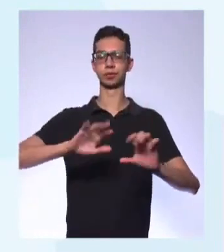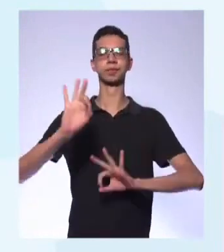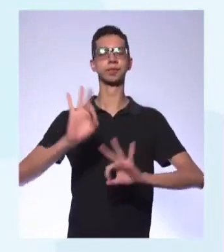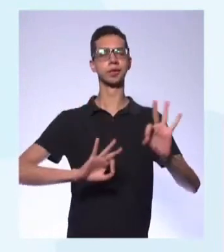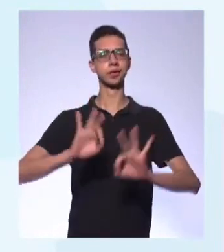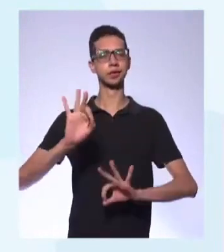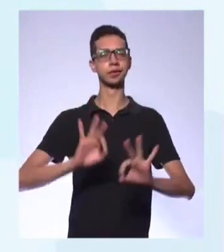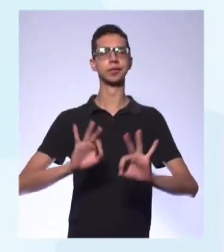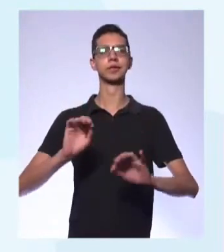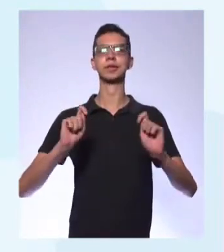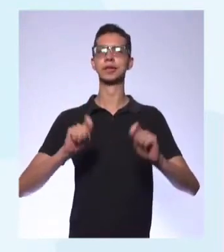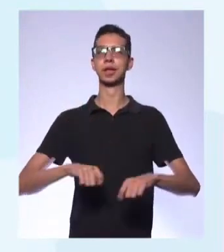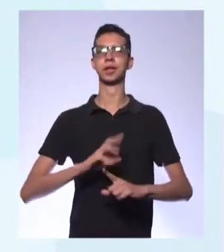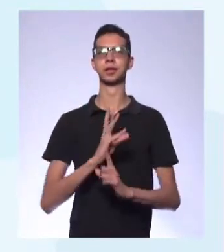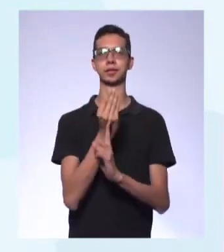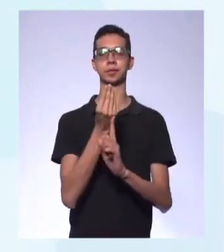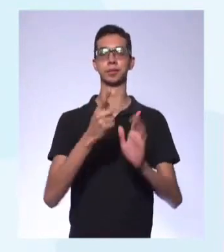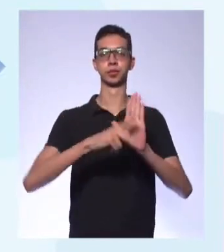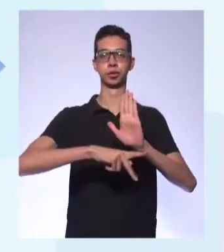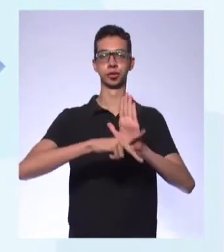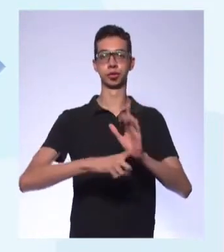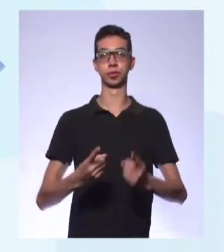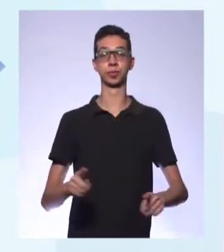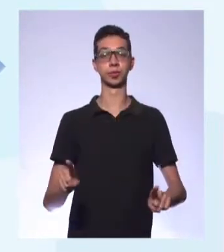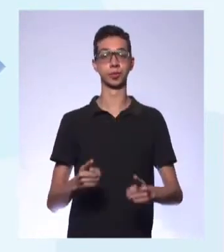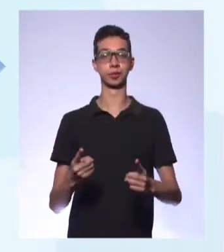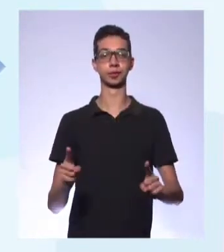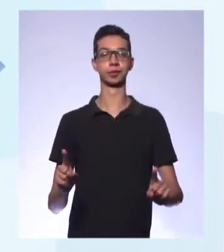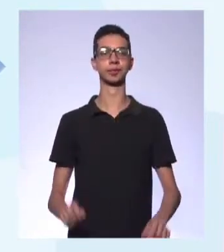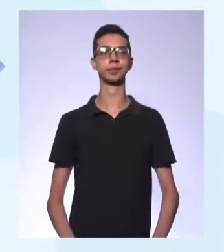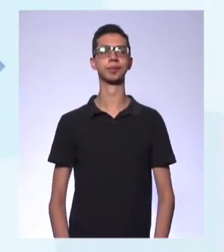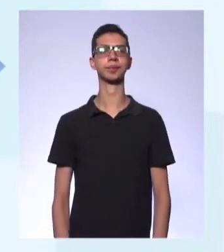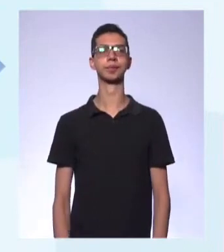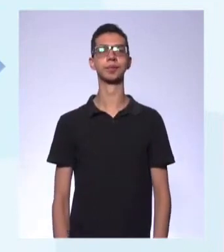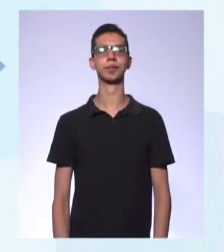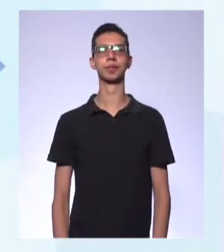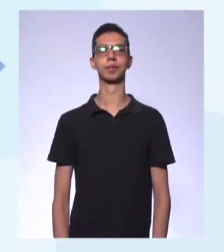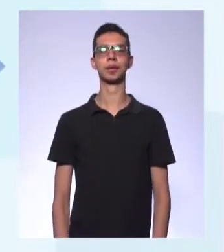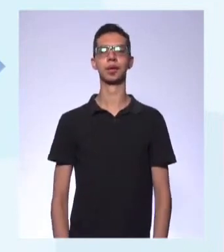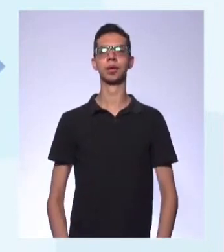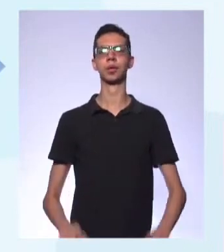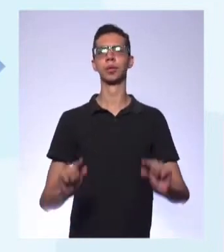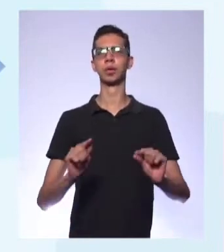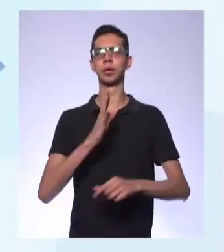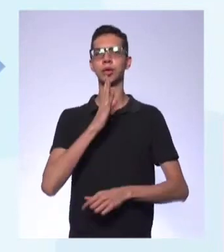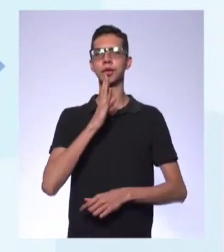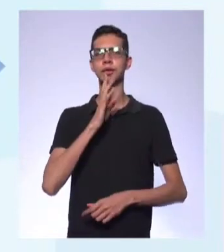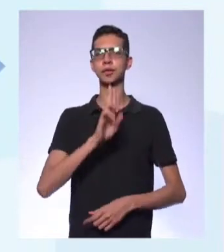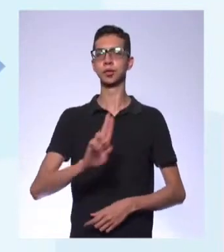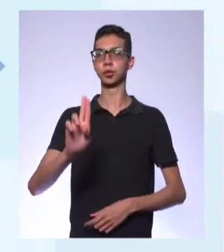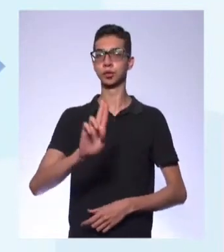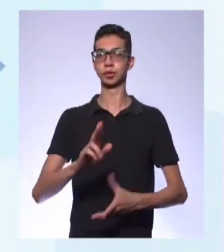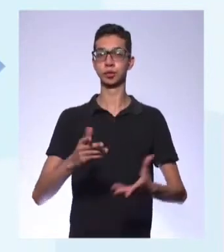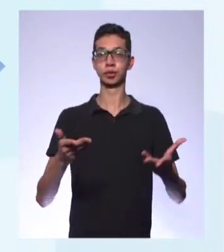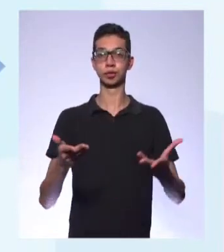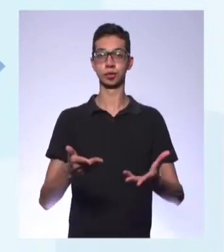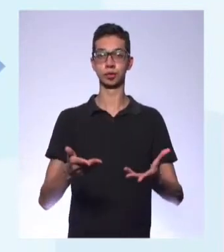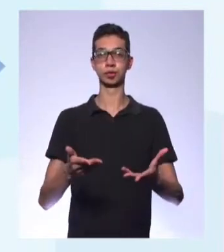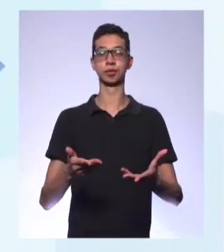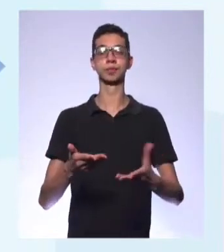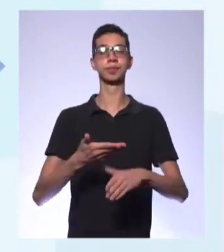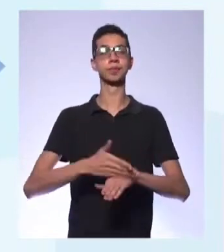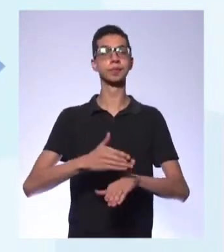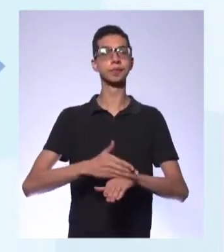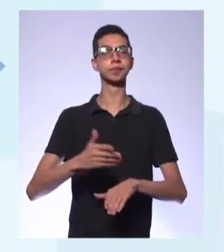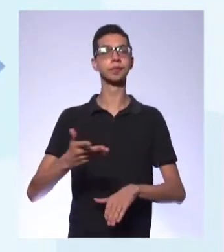de projetos artísticos musicais. Os objetos de conhecimento que nós utilizaremos hoje, né, na consecução dessa